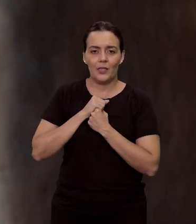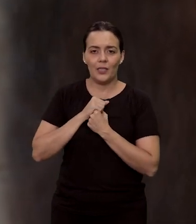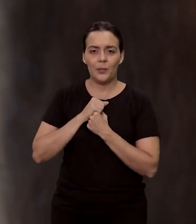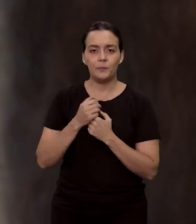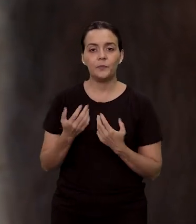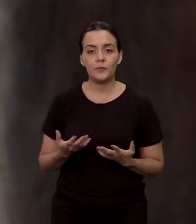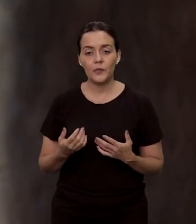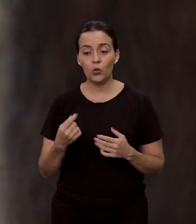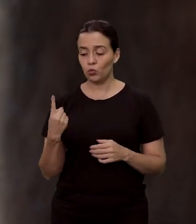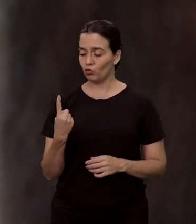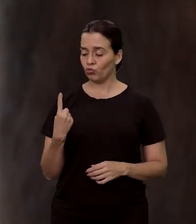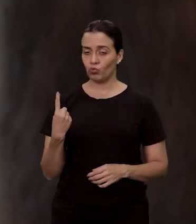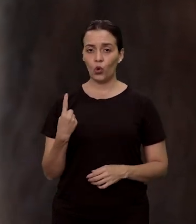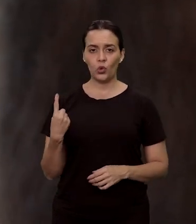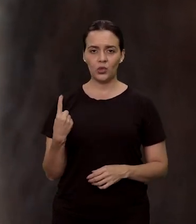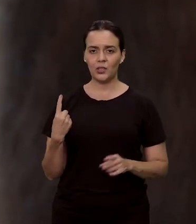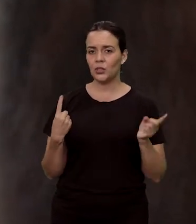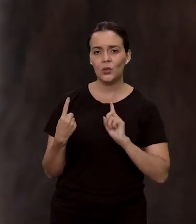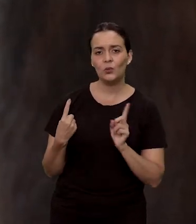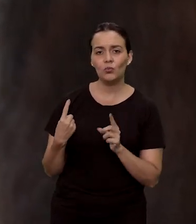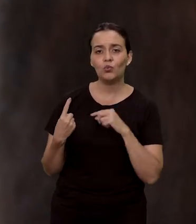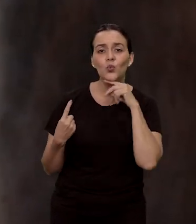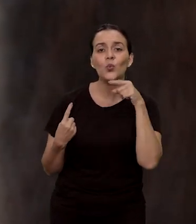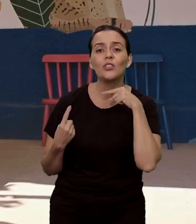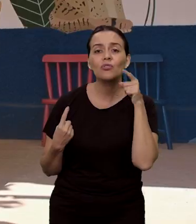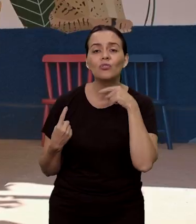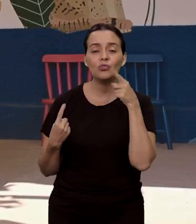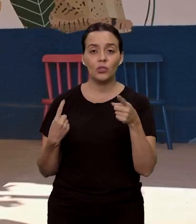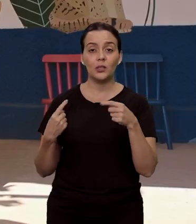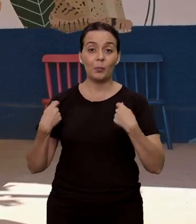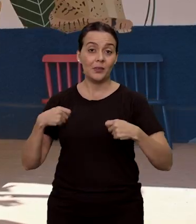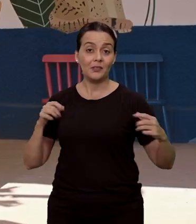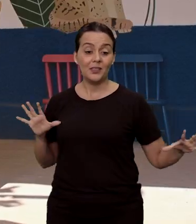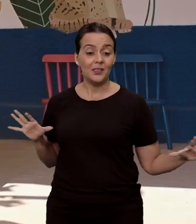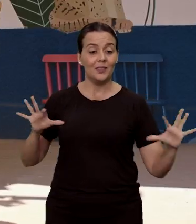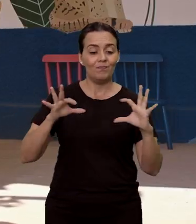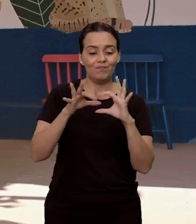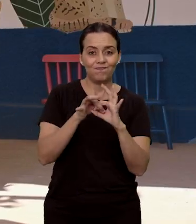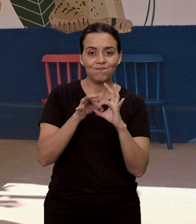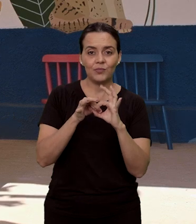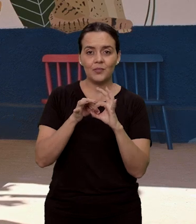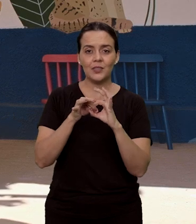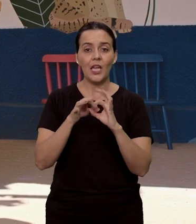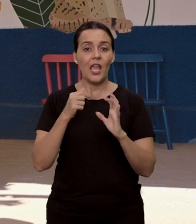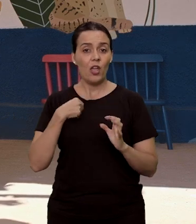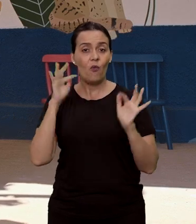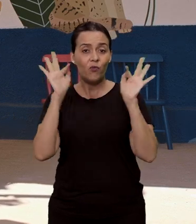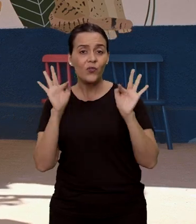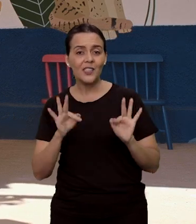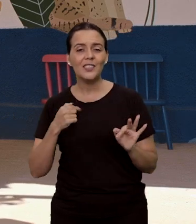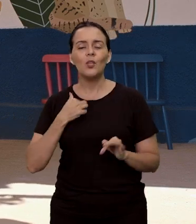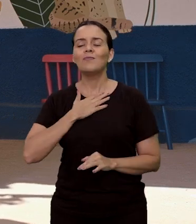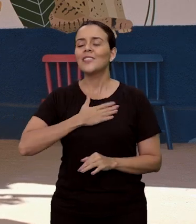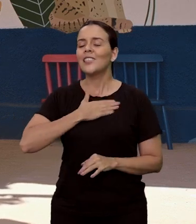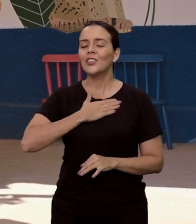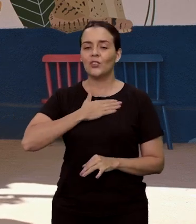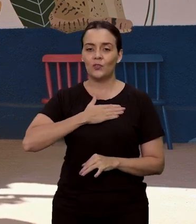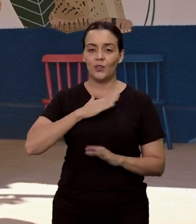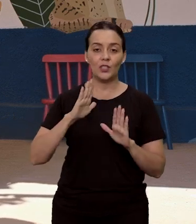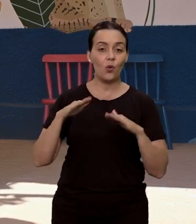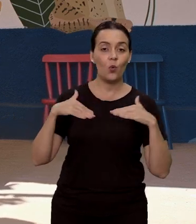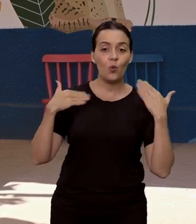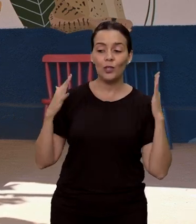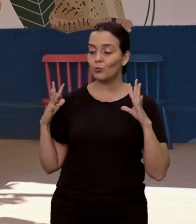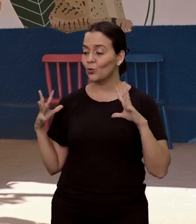corre individual, tem que ter esse corre coletivo, onde eu só vou estar bem, só vou estar feliz, só vou estar satisfeita quando os